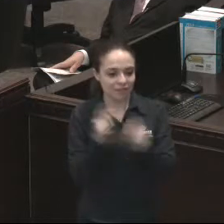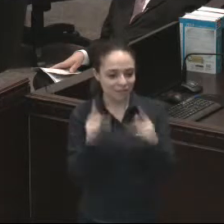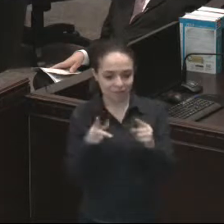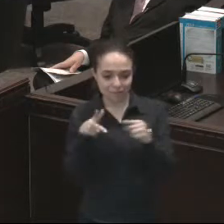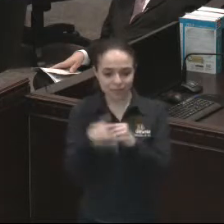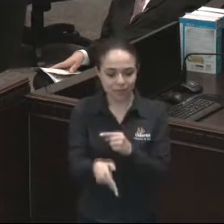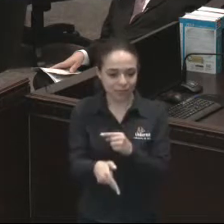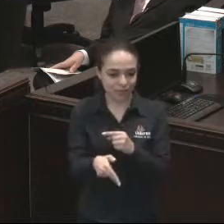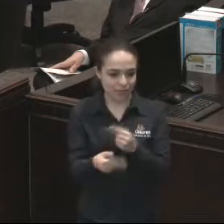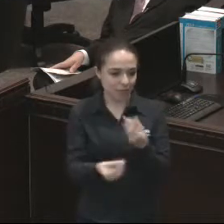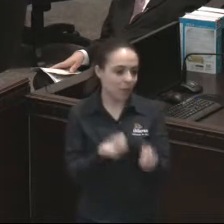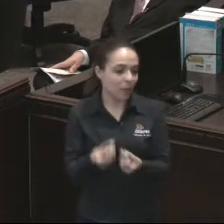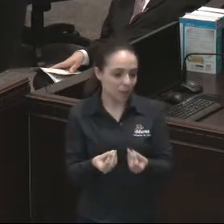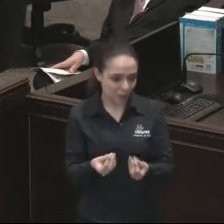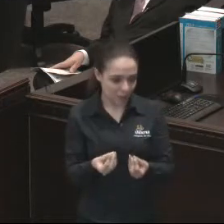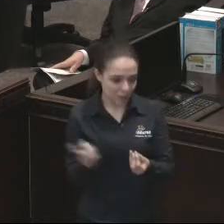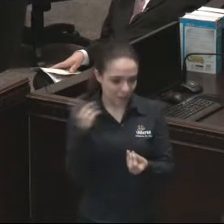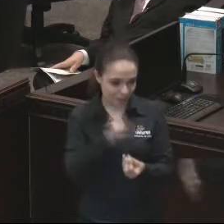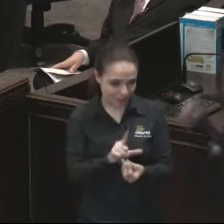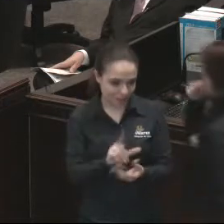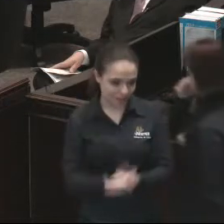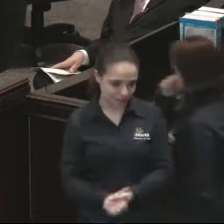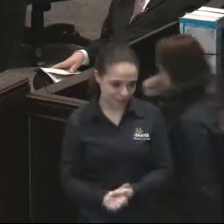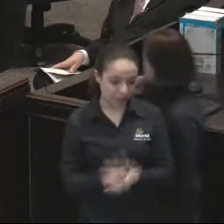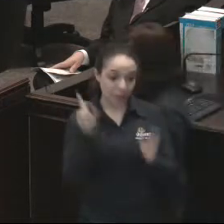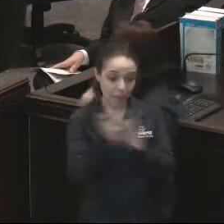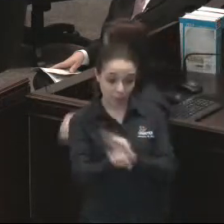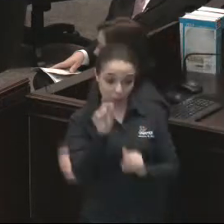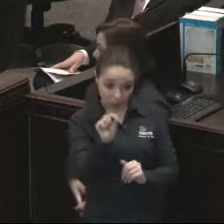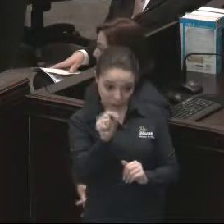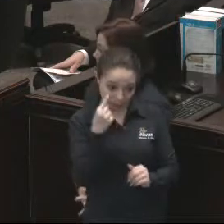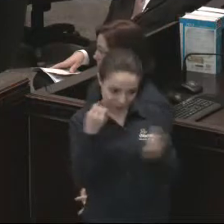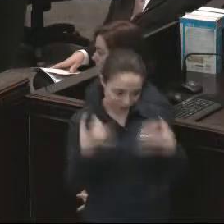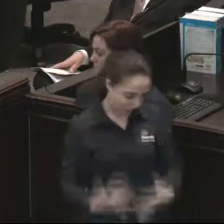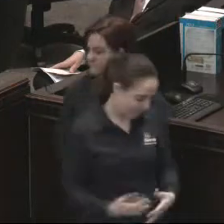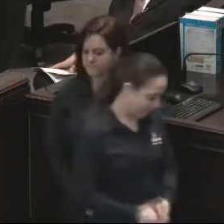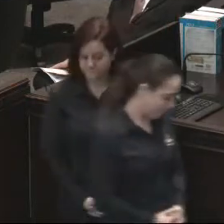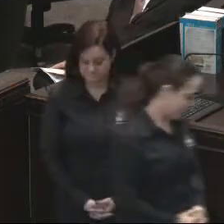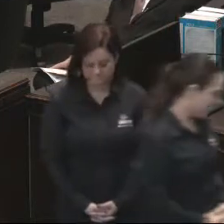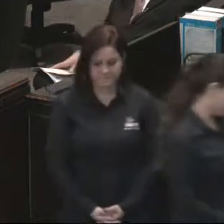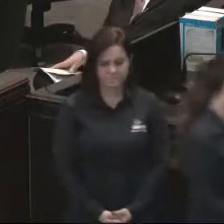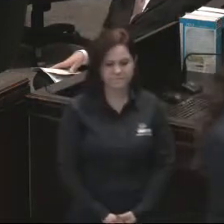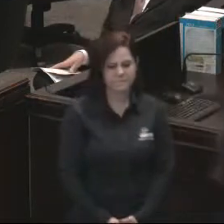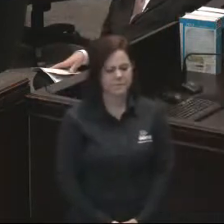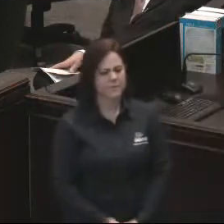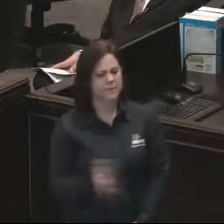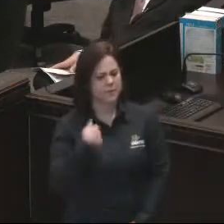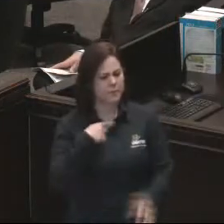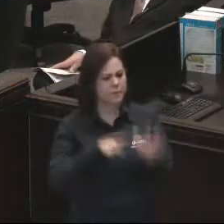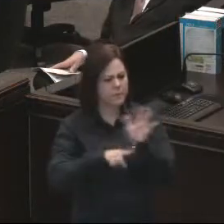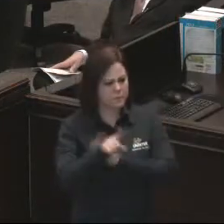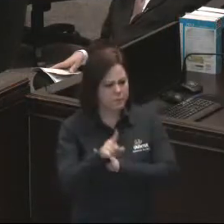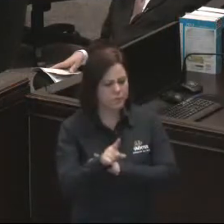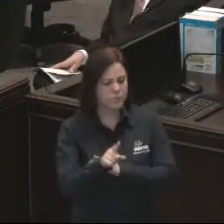a amenizar esse quadro contemporâneo. A minha pergunta é assim, diante disso, a gente tem alguma